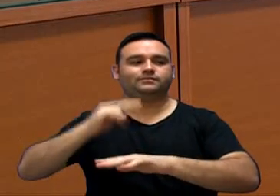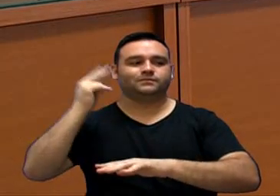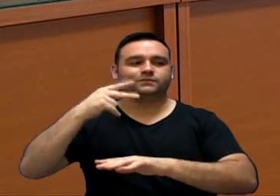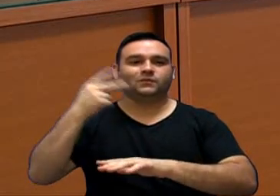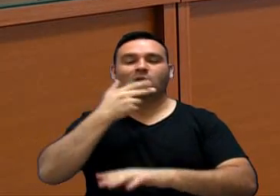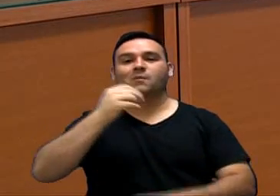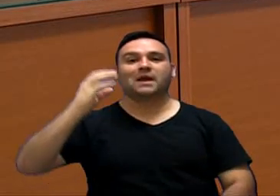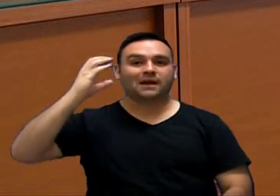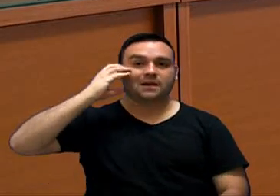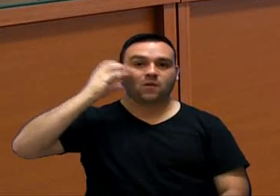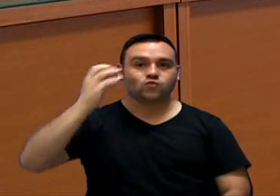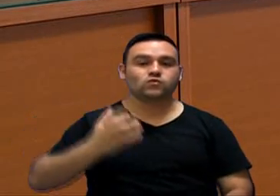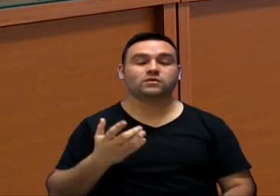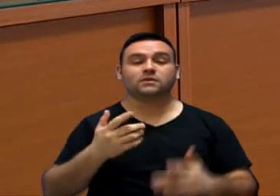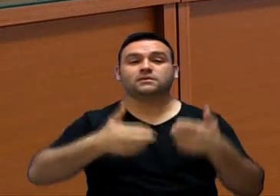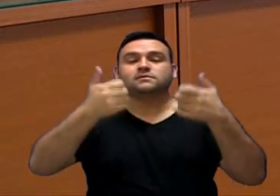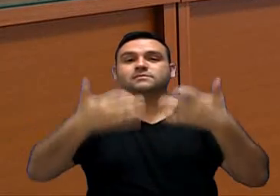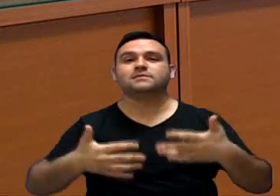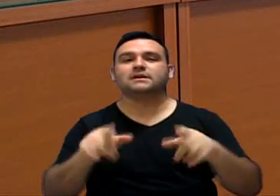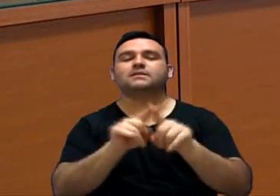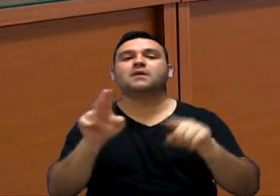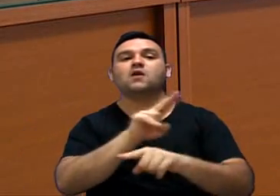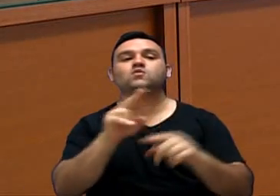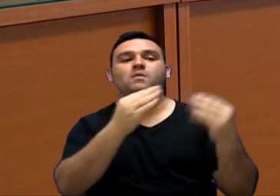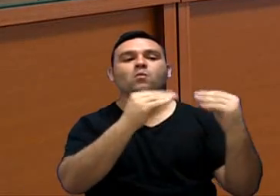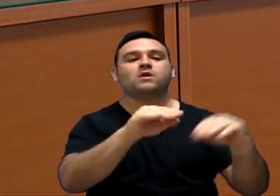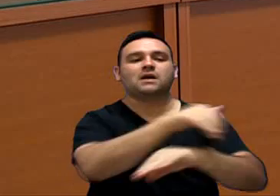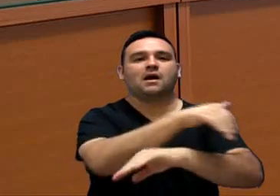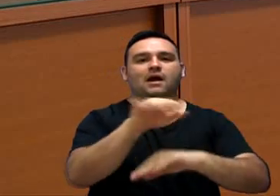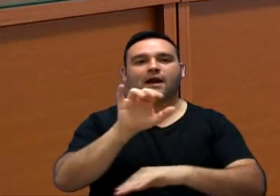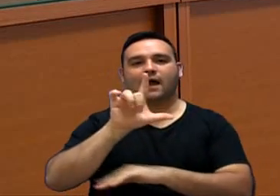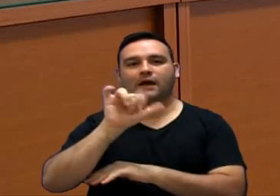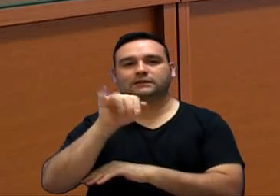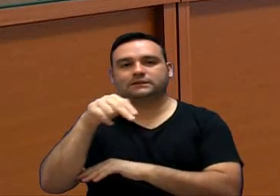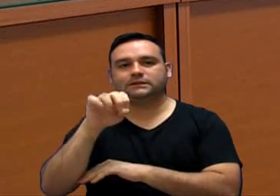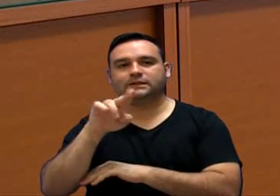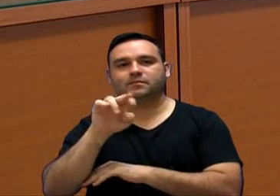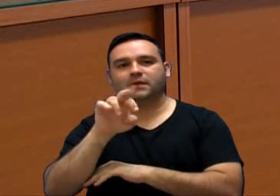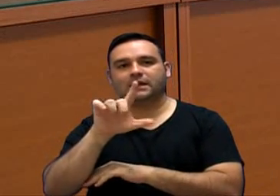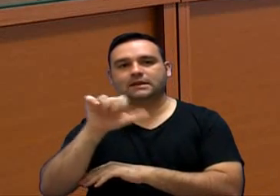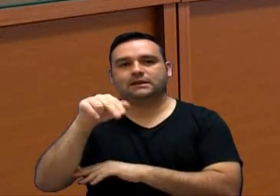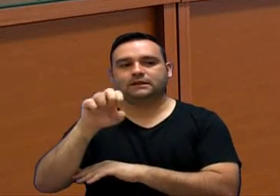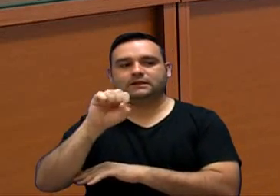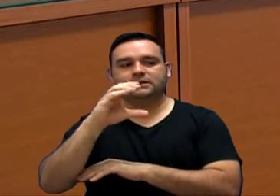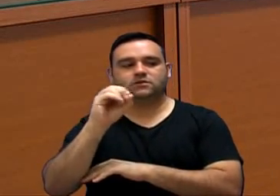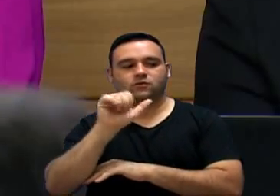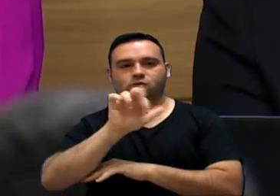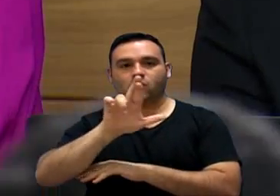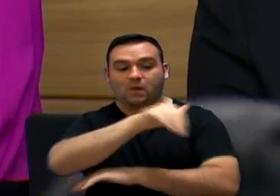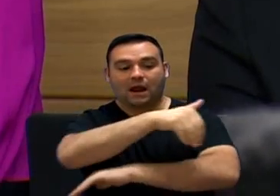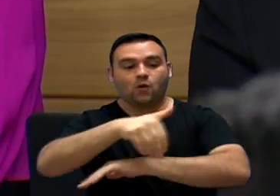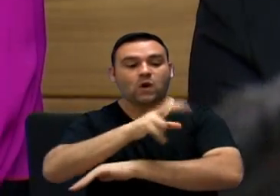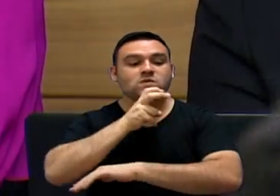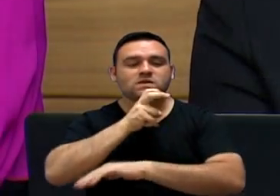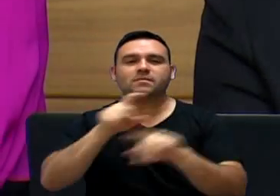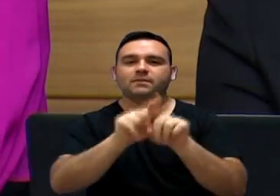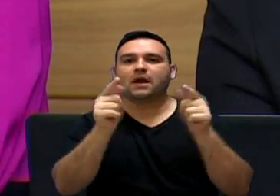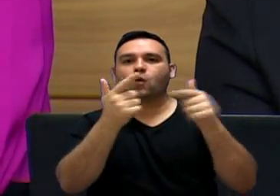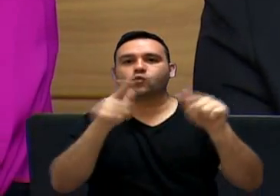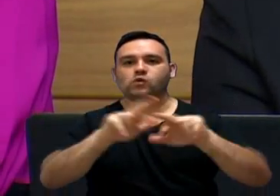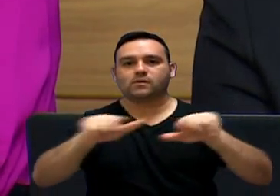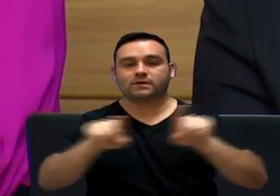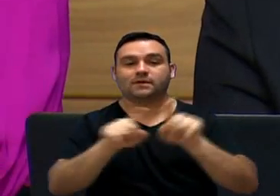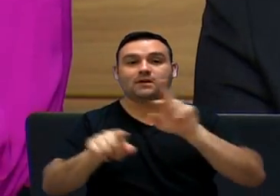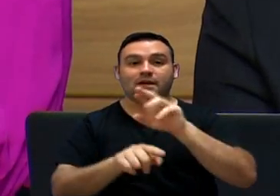vereador Gervino Cláudio Gonçalves, dispõe sobre a denominação de Laine Belini Escobar, a uma via de nossa cidade de outras